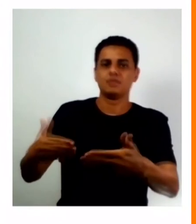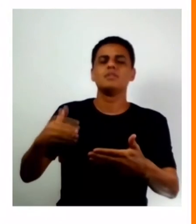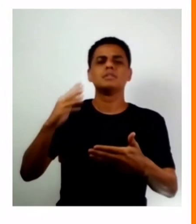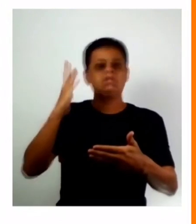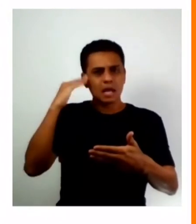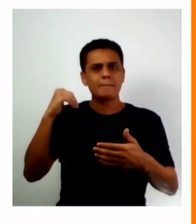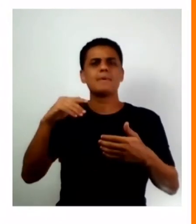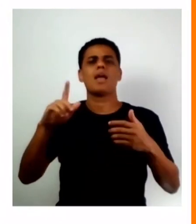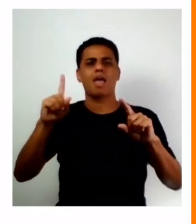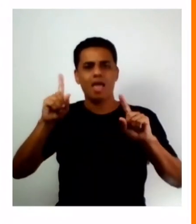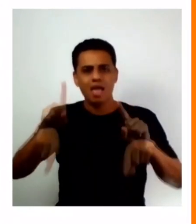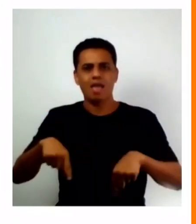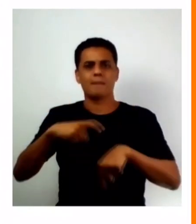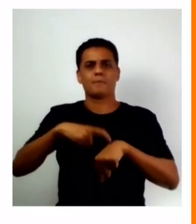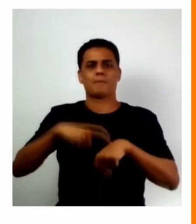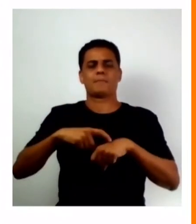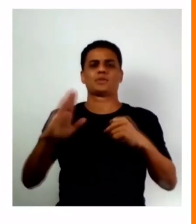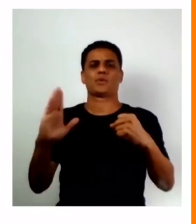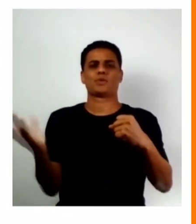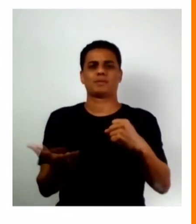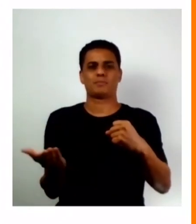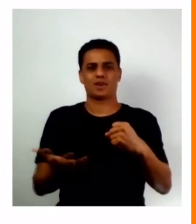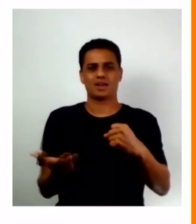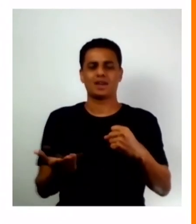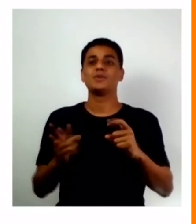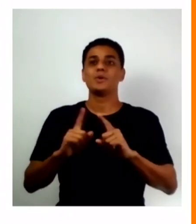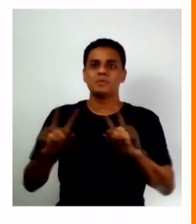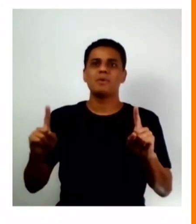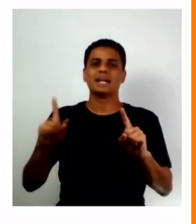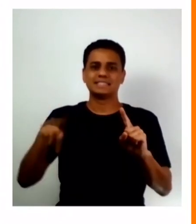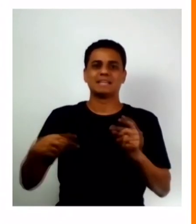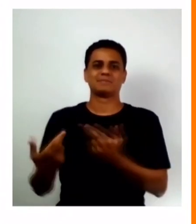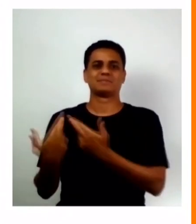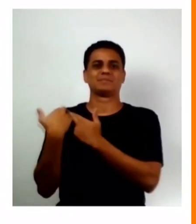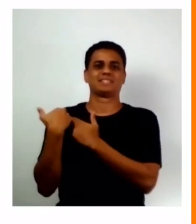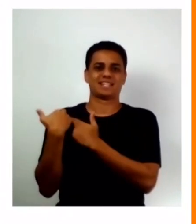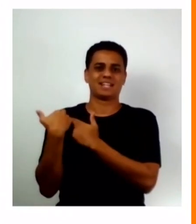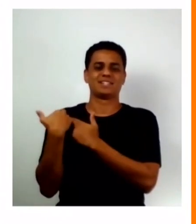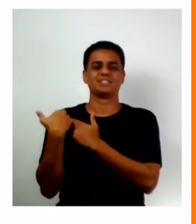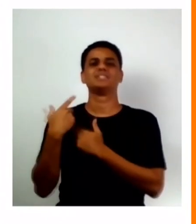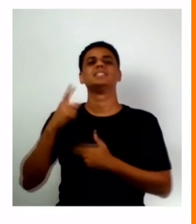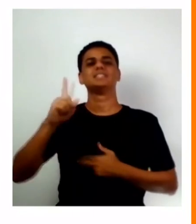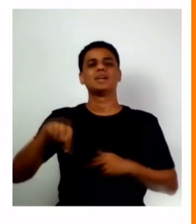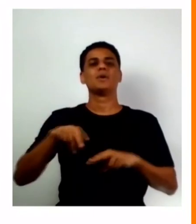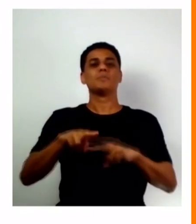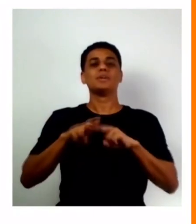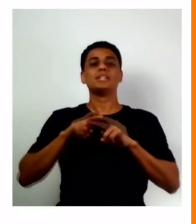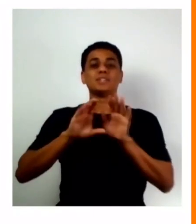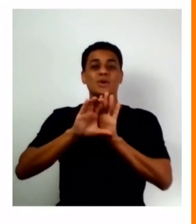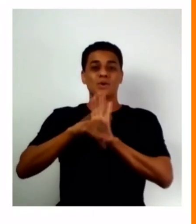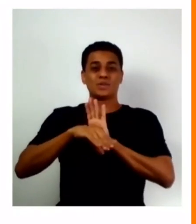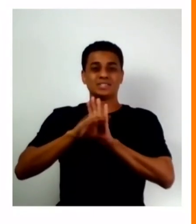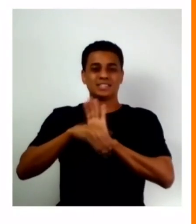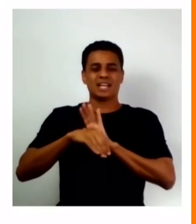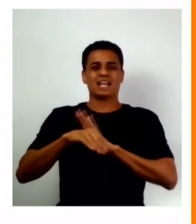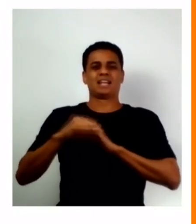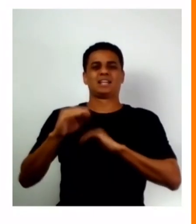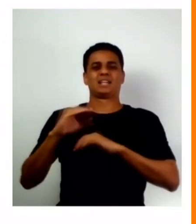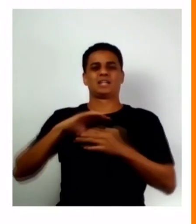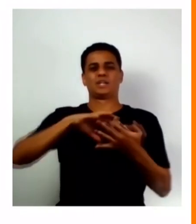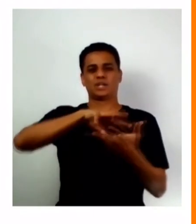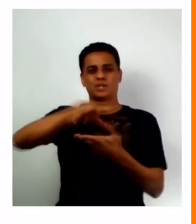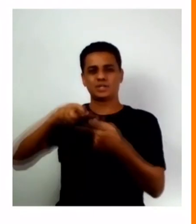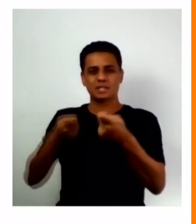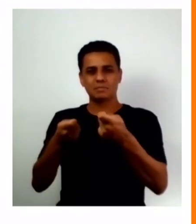e esta é a função que tem o arte. E então, aqui, o conceito de que é sostenibilidade cultural é um conceito